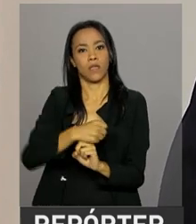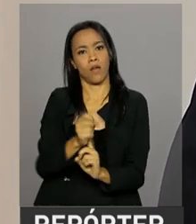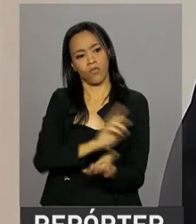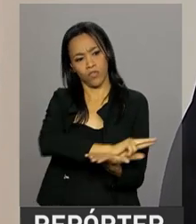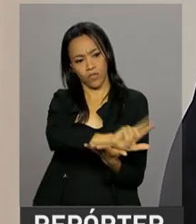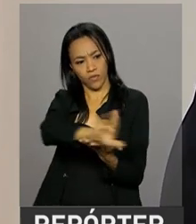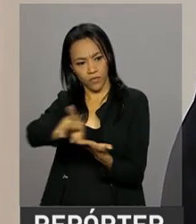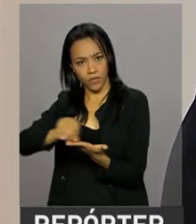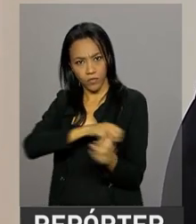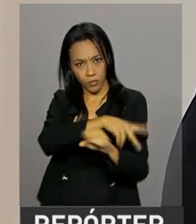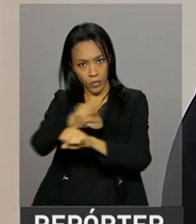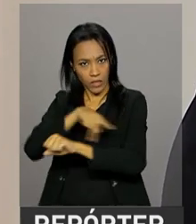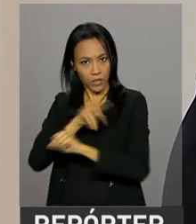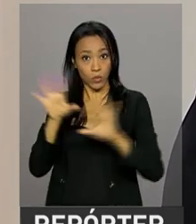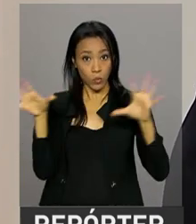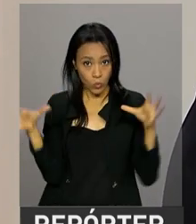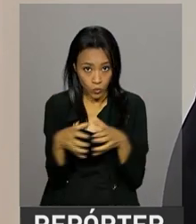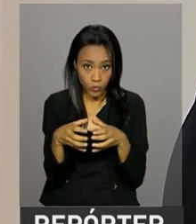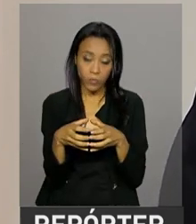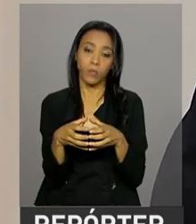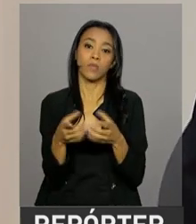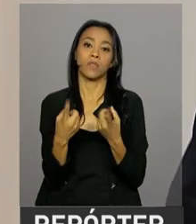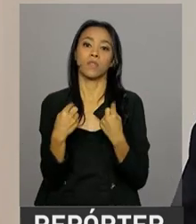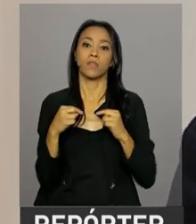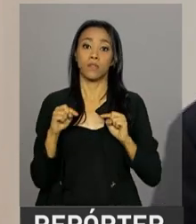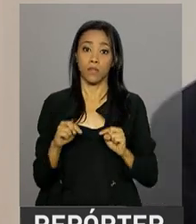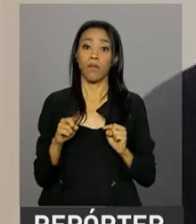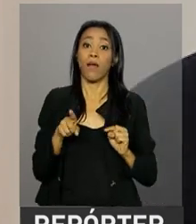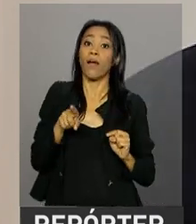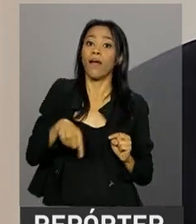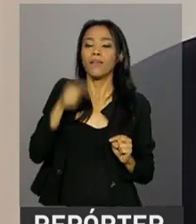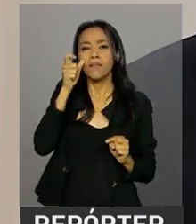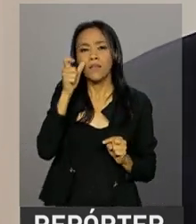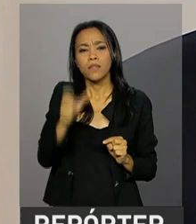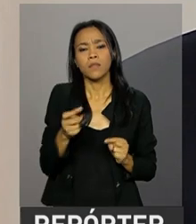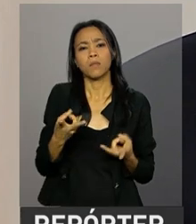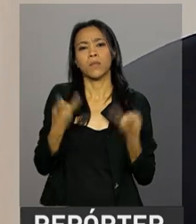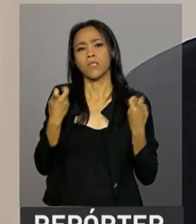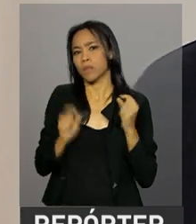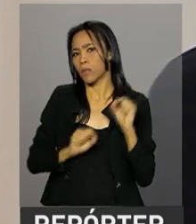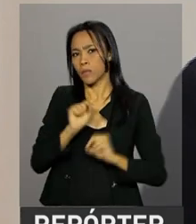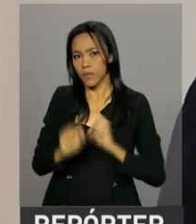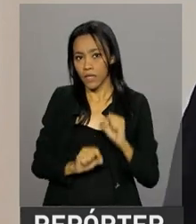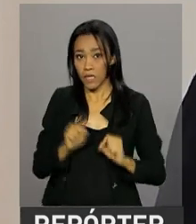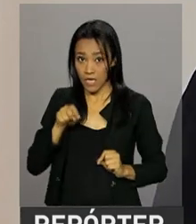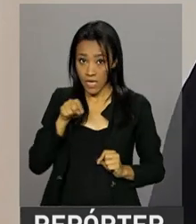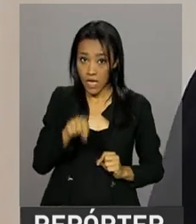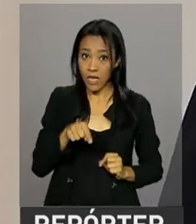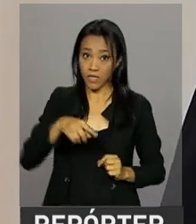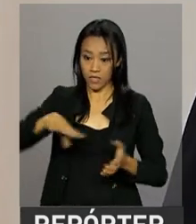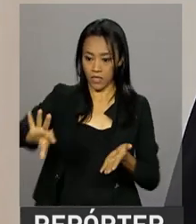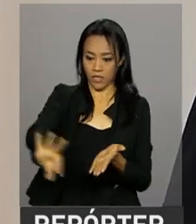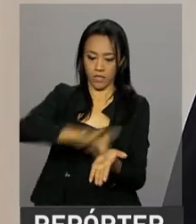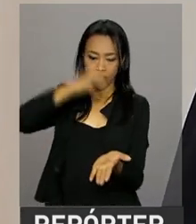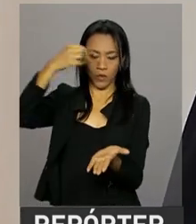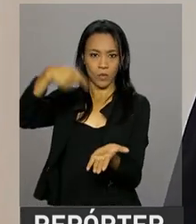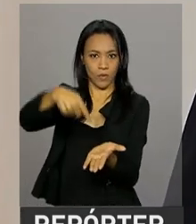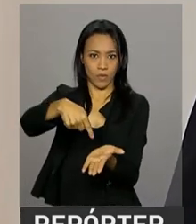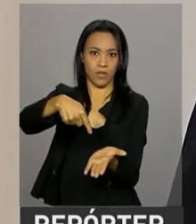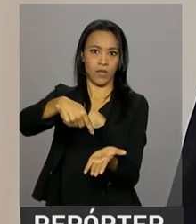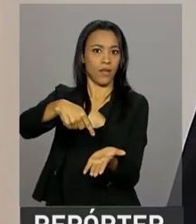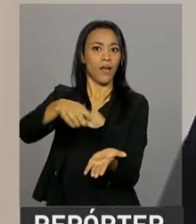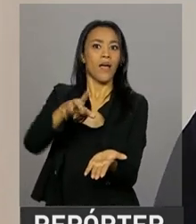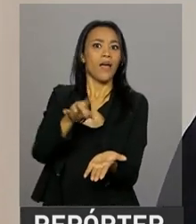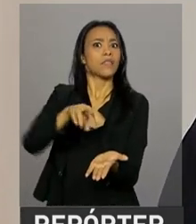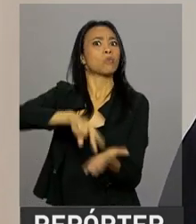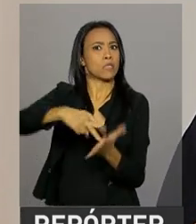países né ah e é interessante observar que este ato tem uma significação maior do que